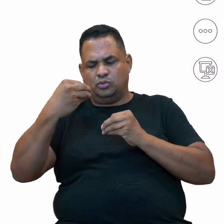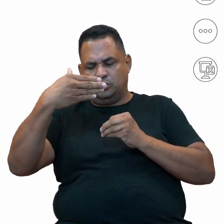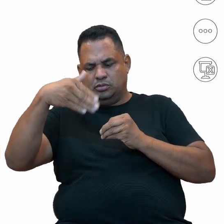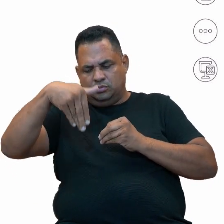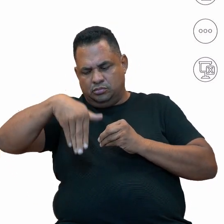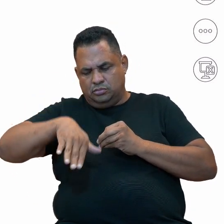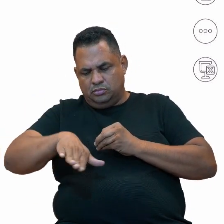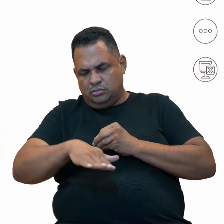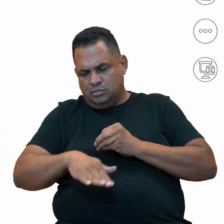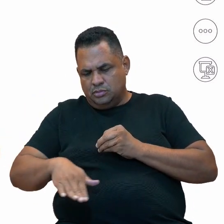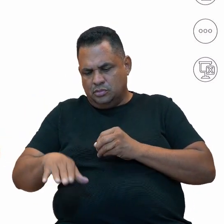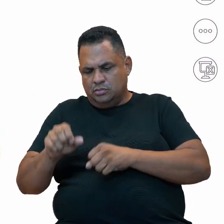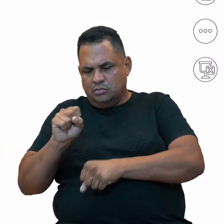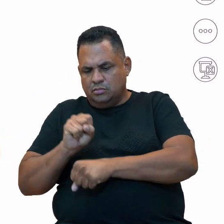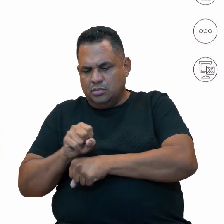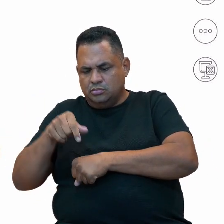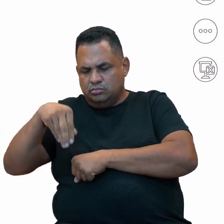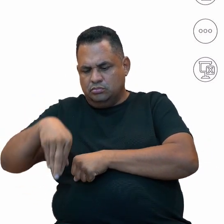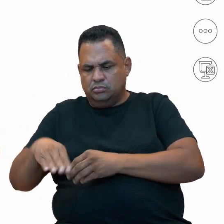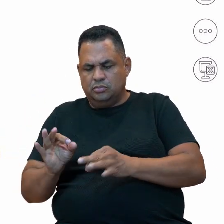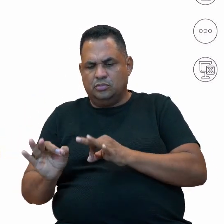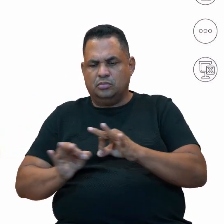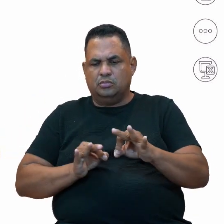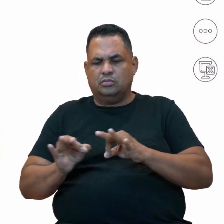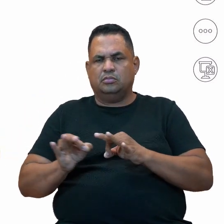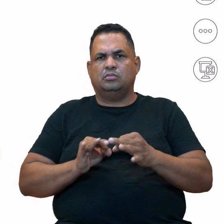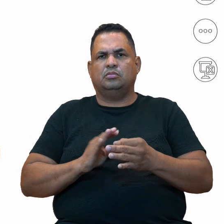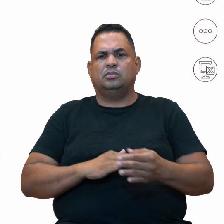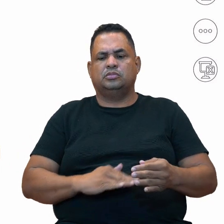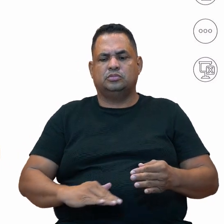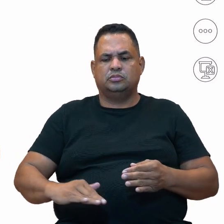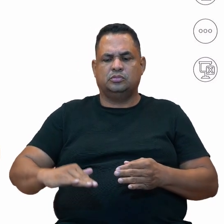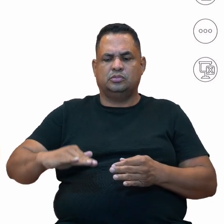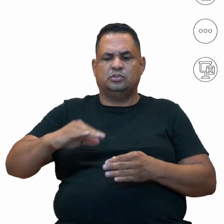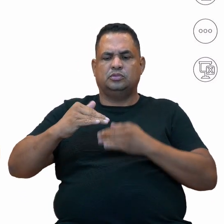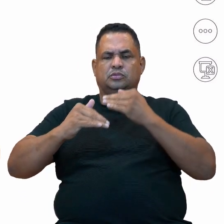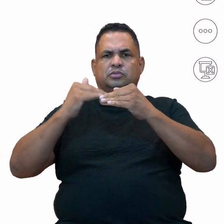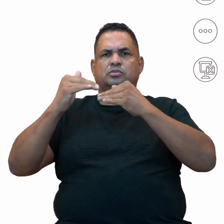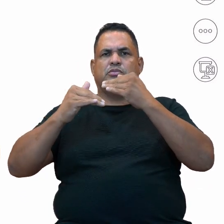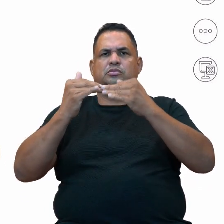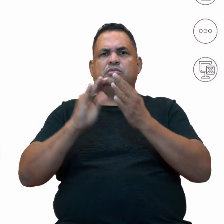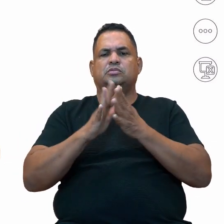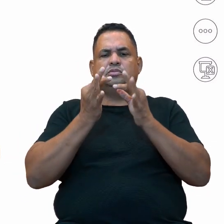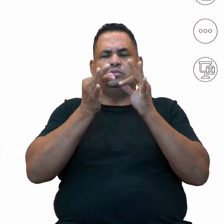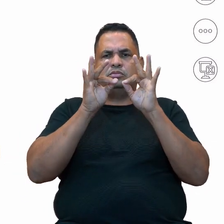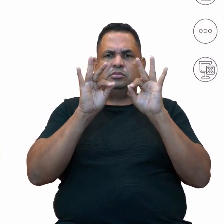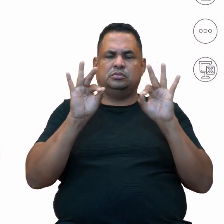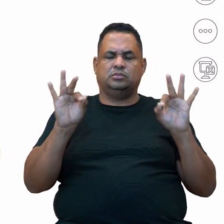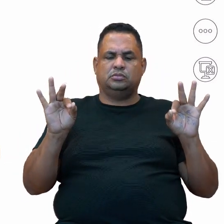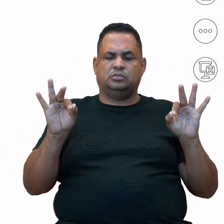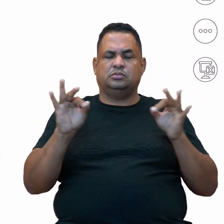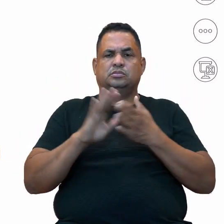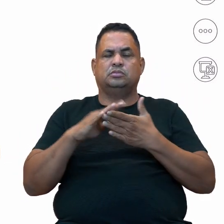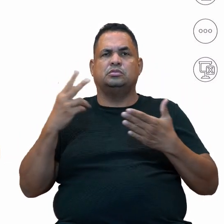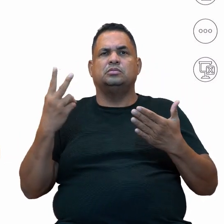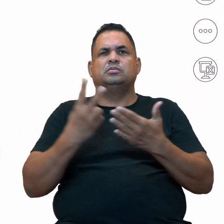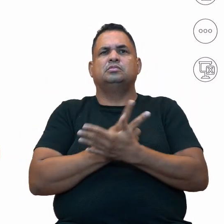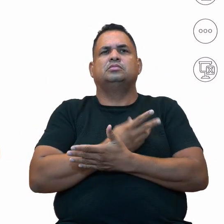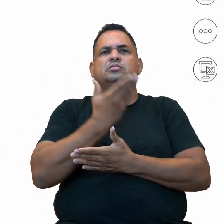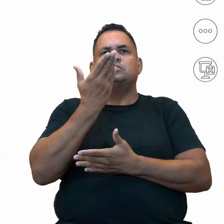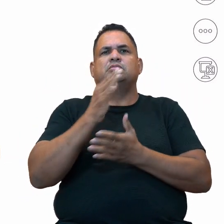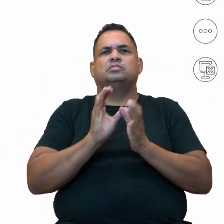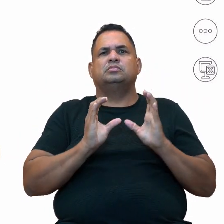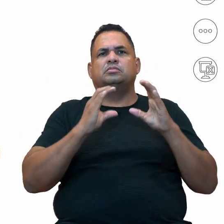se fixar, vai formar a esponja adulta. Esse é um tipo muito simples que vai acontecer nesse